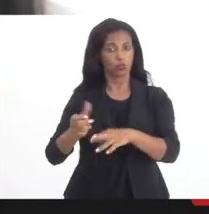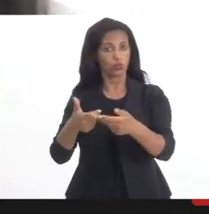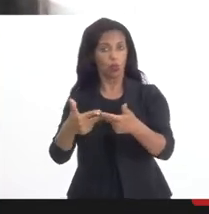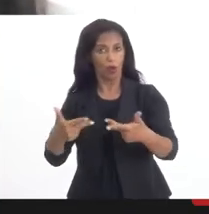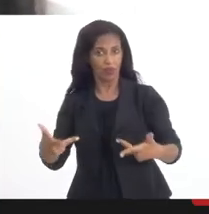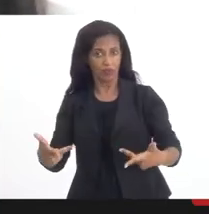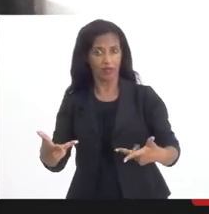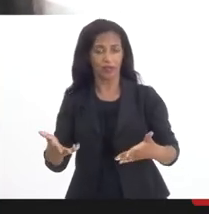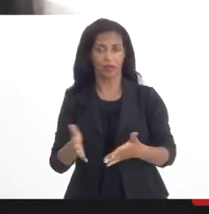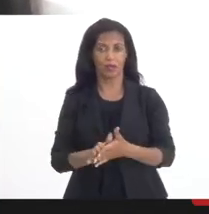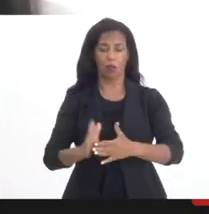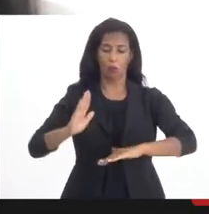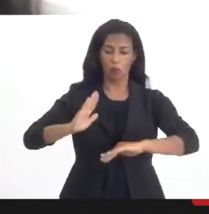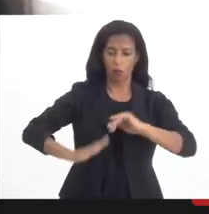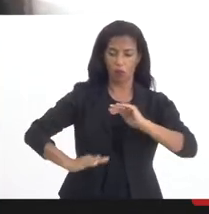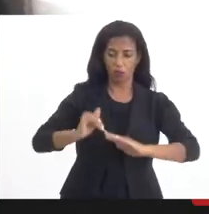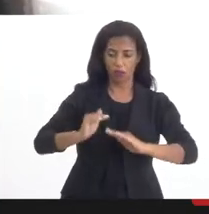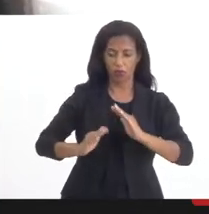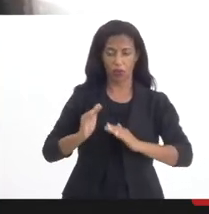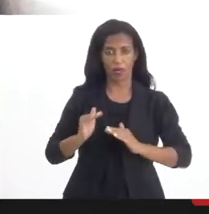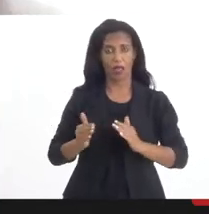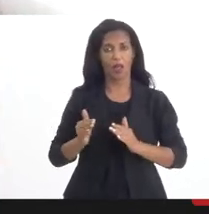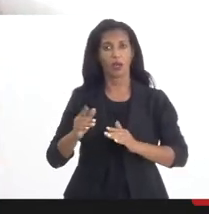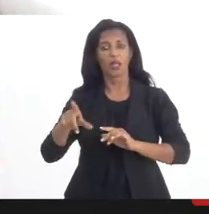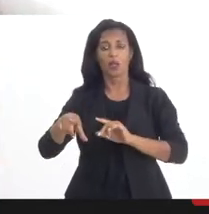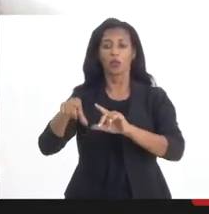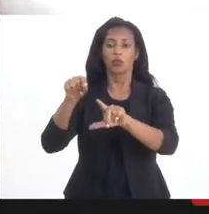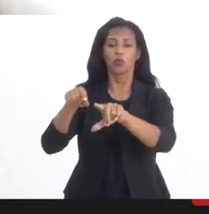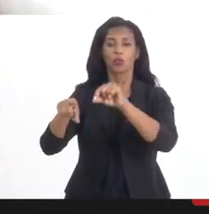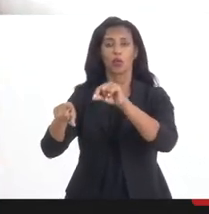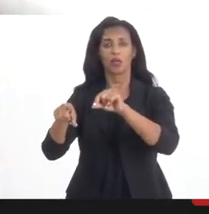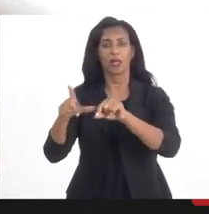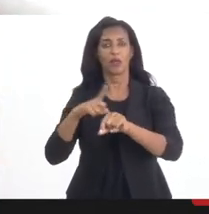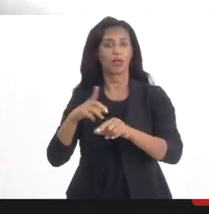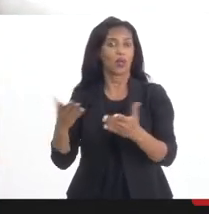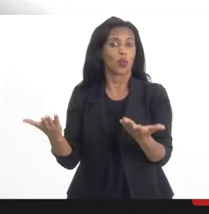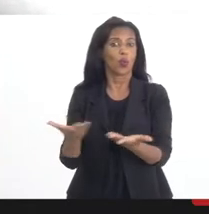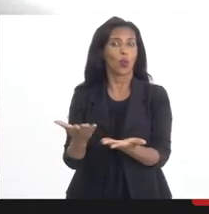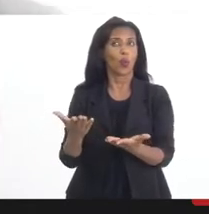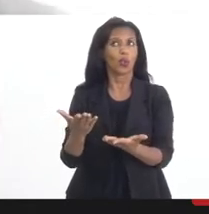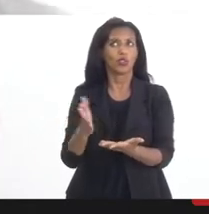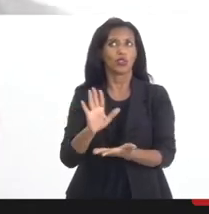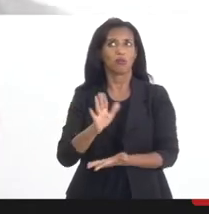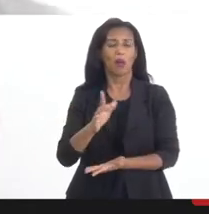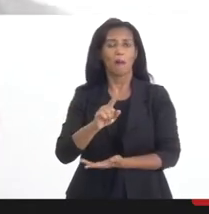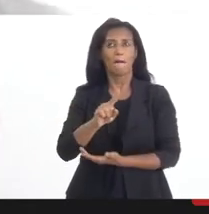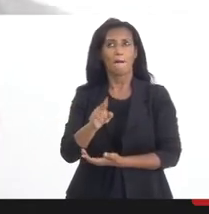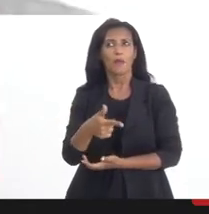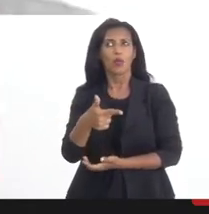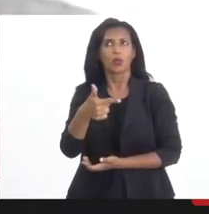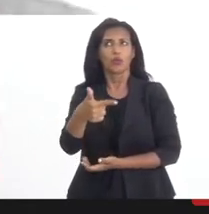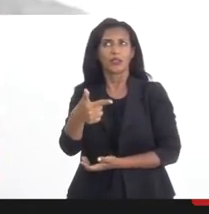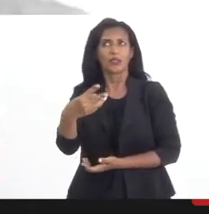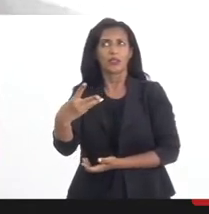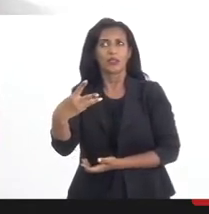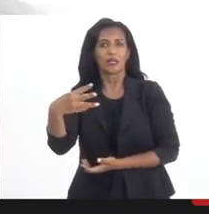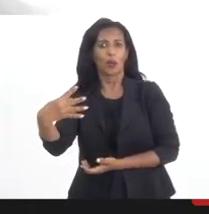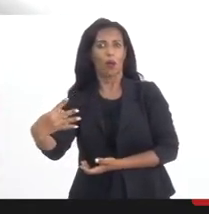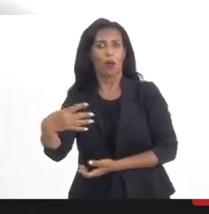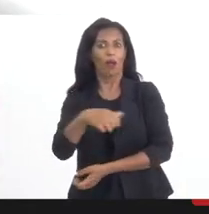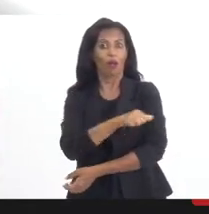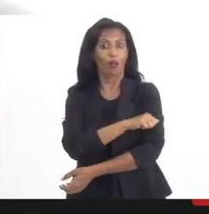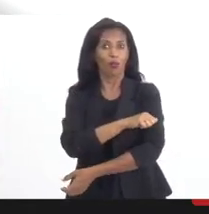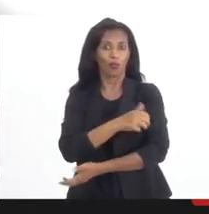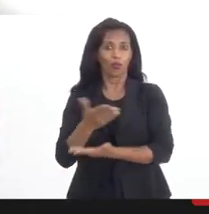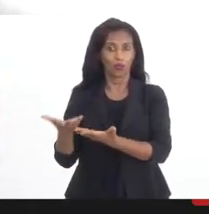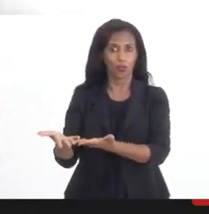são ingressados através do sorteio, por exemplo, atende hoje um total de vagas de 1.234 alunos.